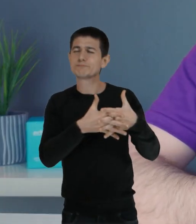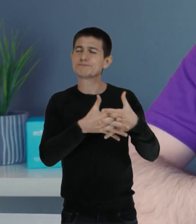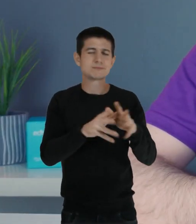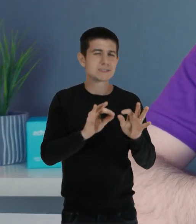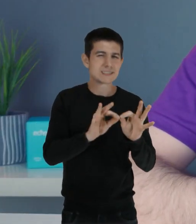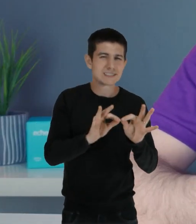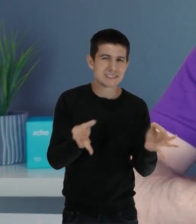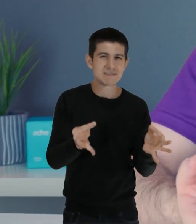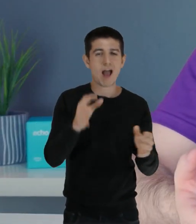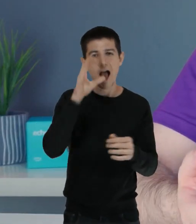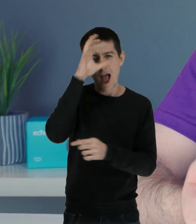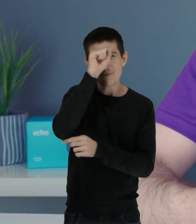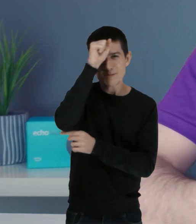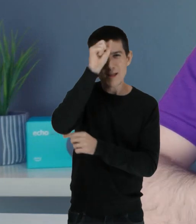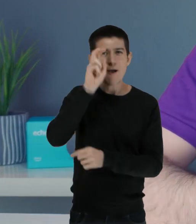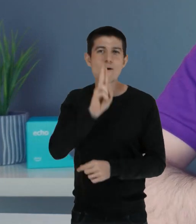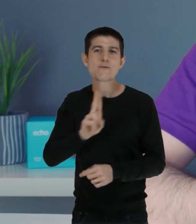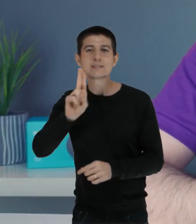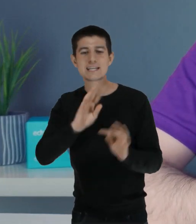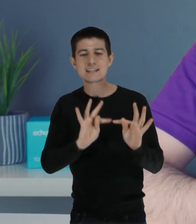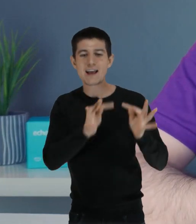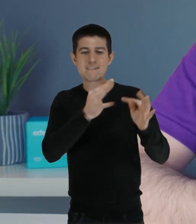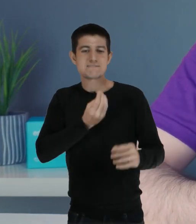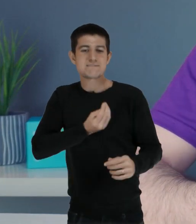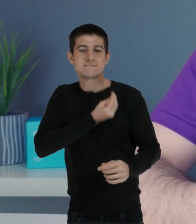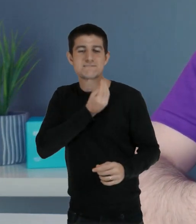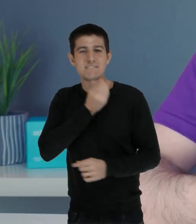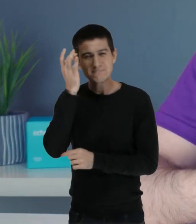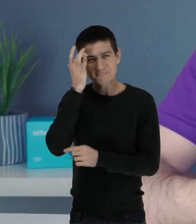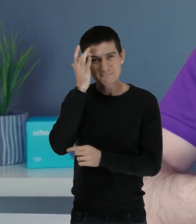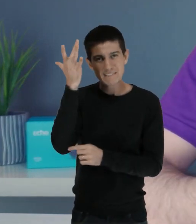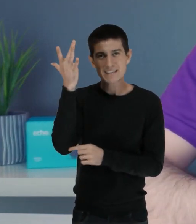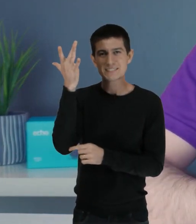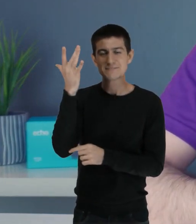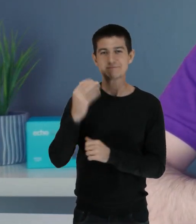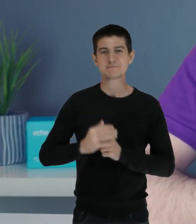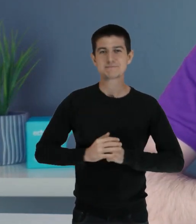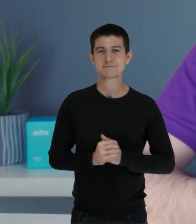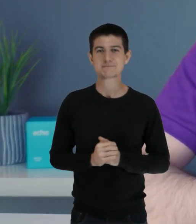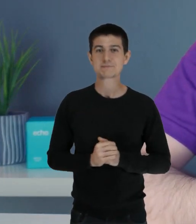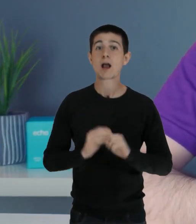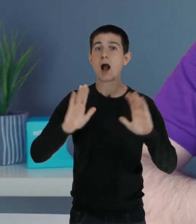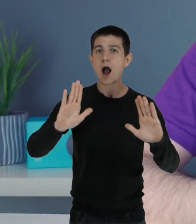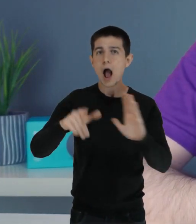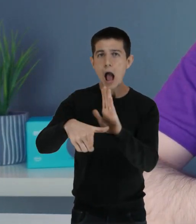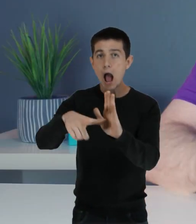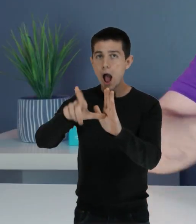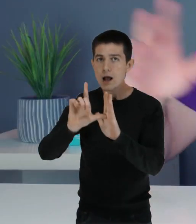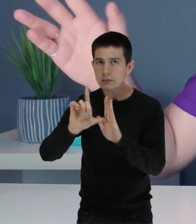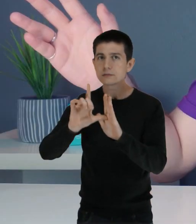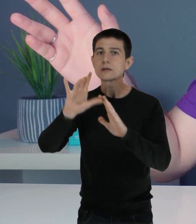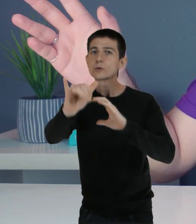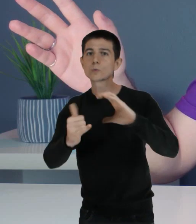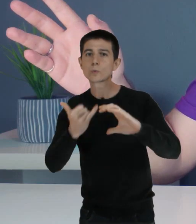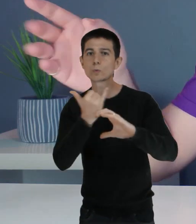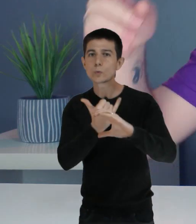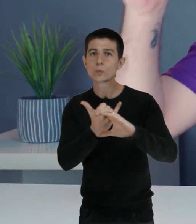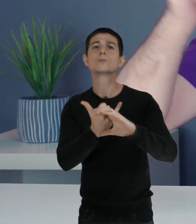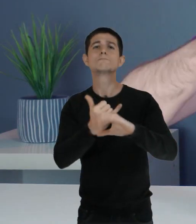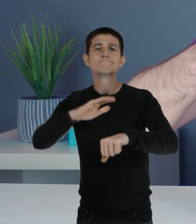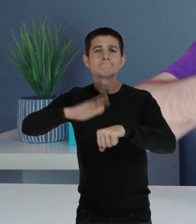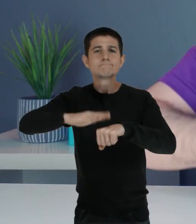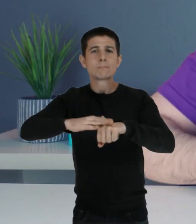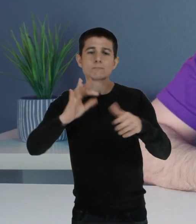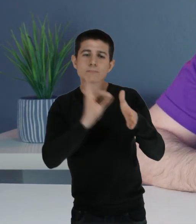você aprende de um jeito descomplicado a utilizar a tecnologia para deixar o seu dia a dia mais fácil e prático. Mas antes de qualquer